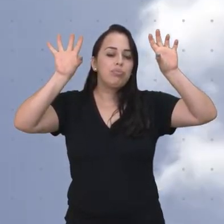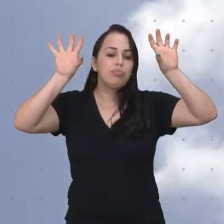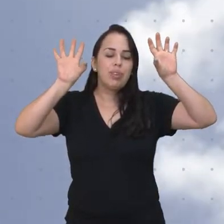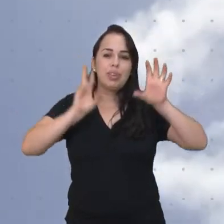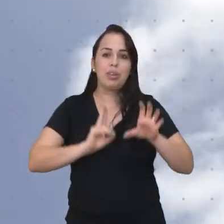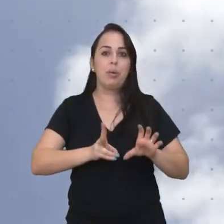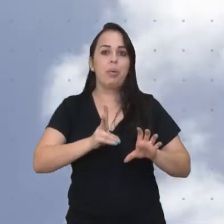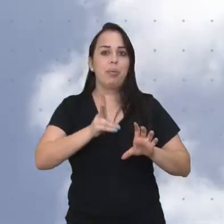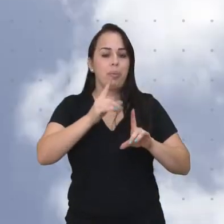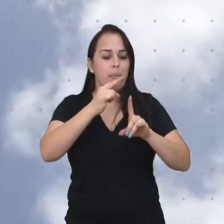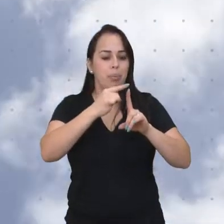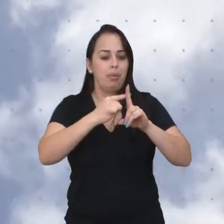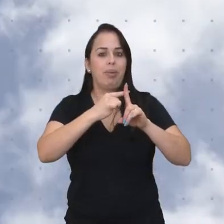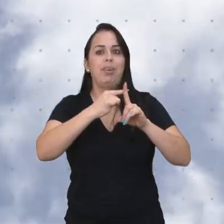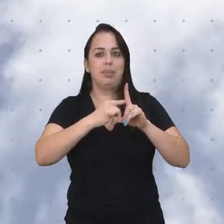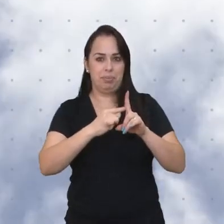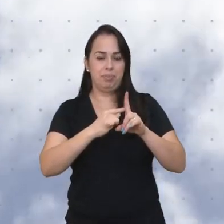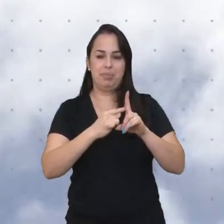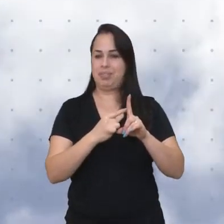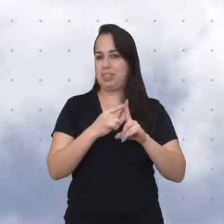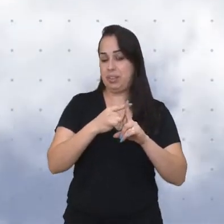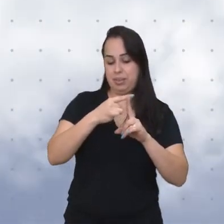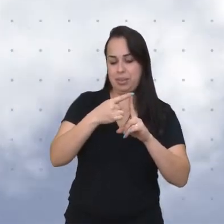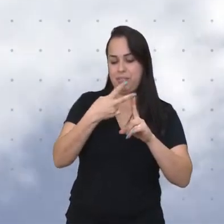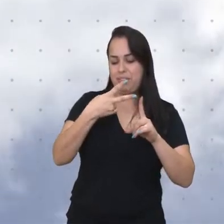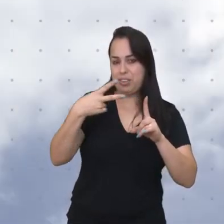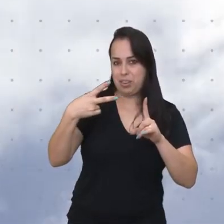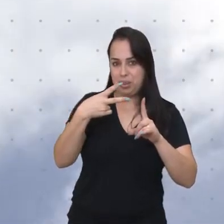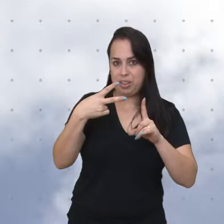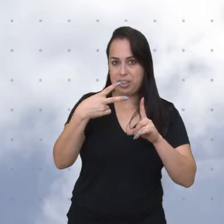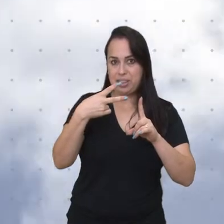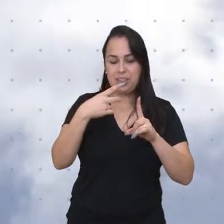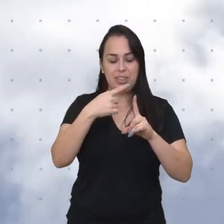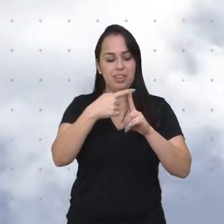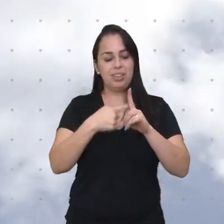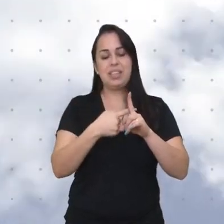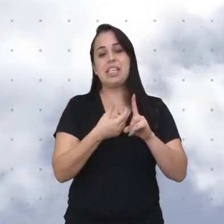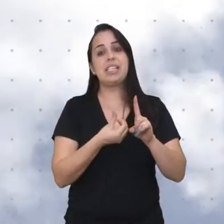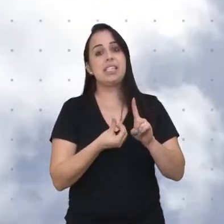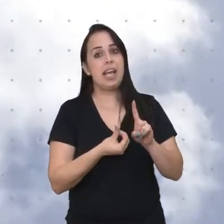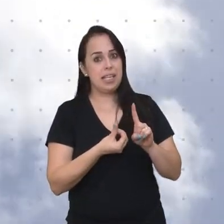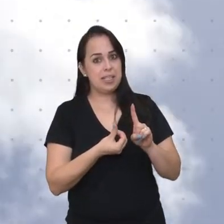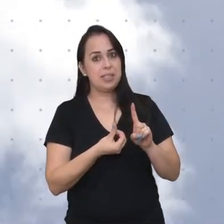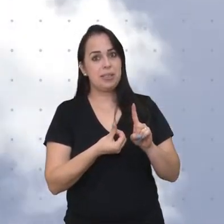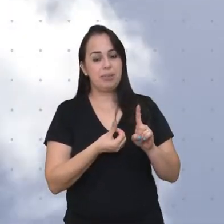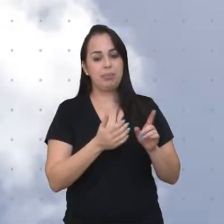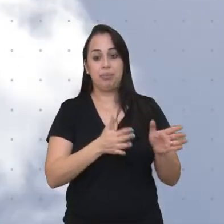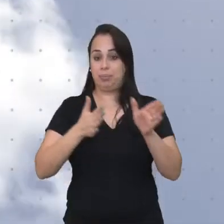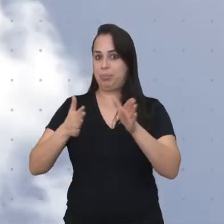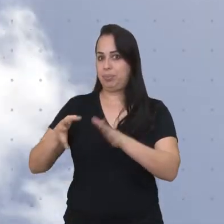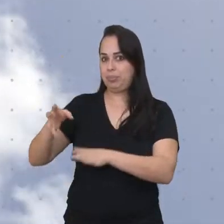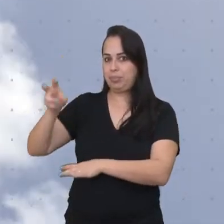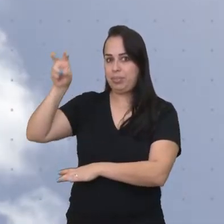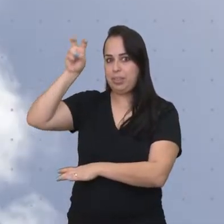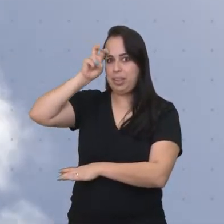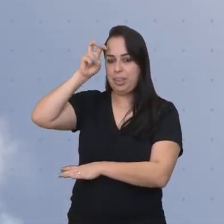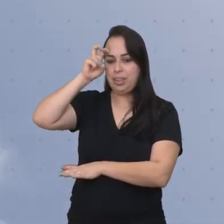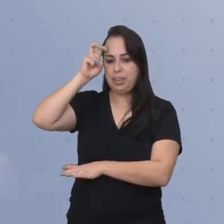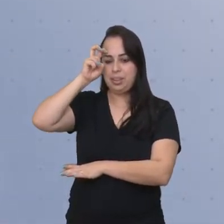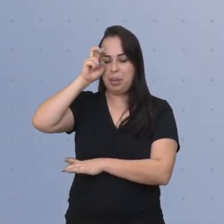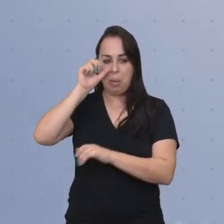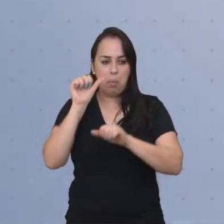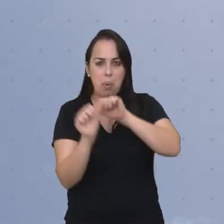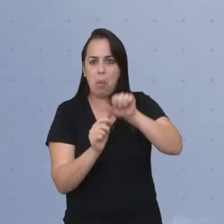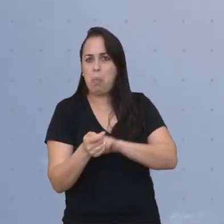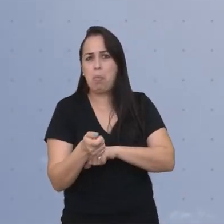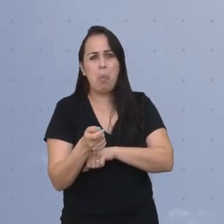e as temperaturas continuam baixas. A máxima é de 22 graus, mínima 6. Na quinta, o tempo